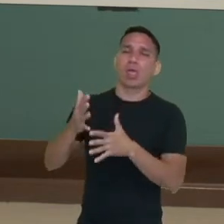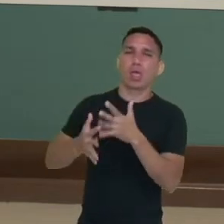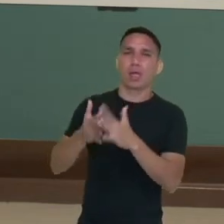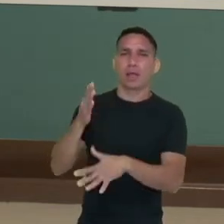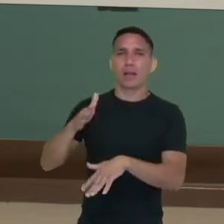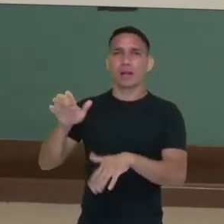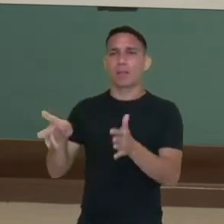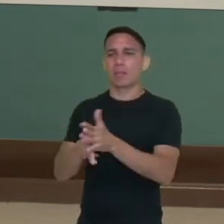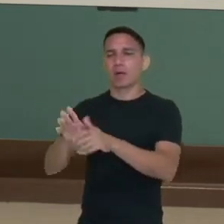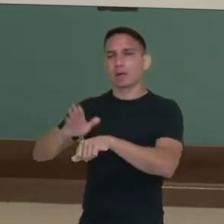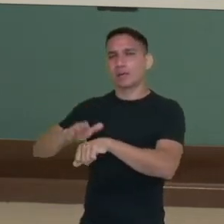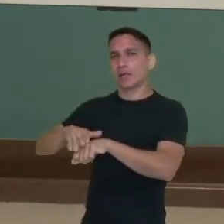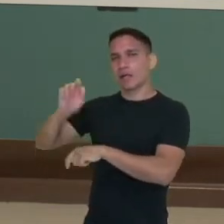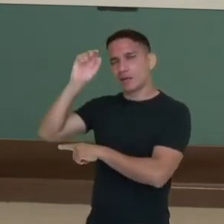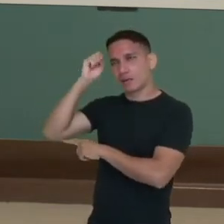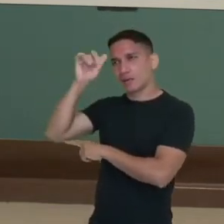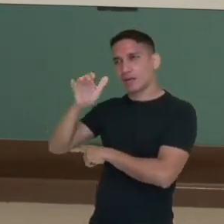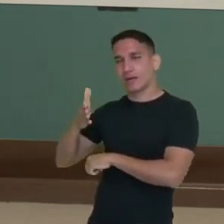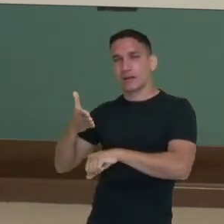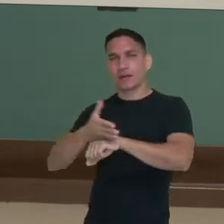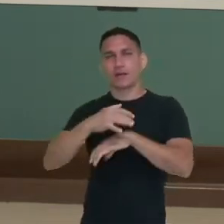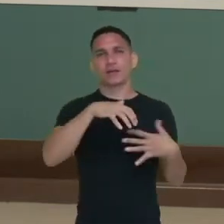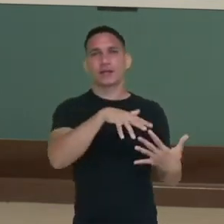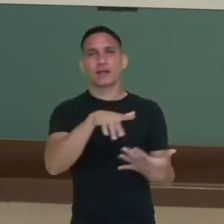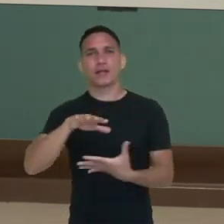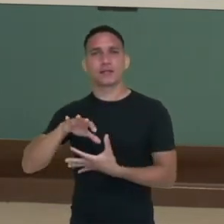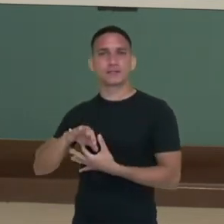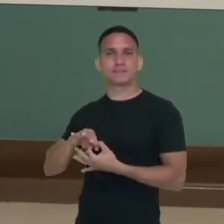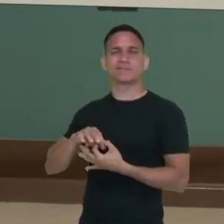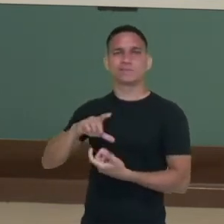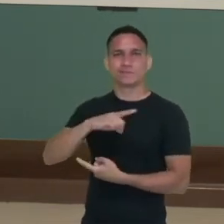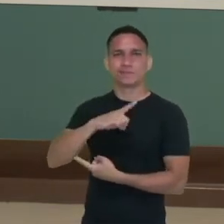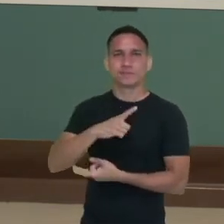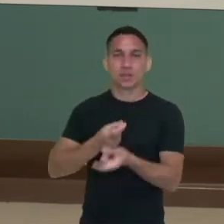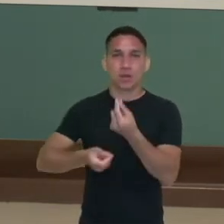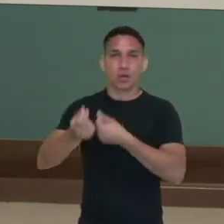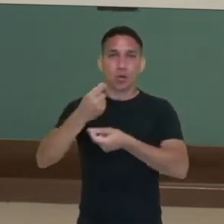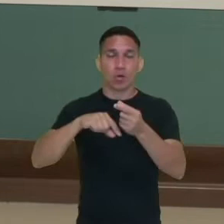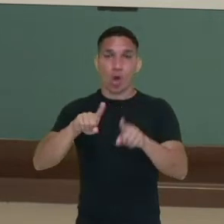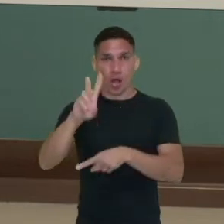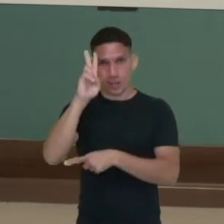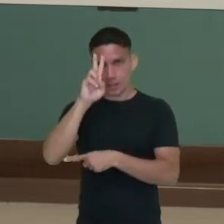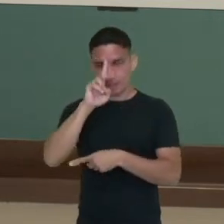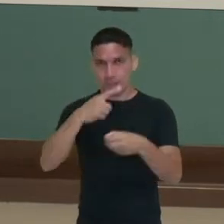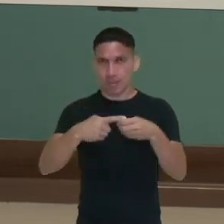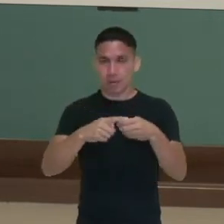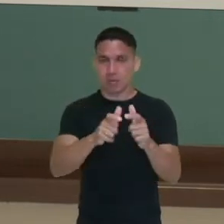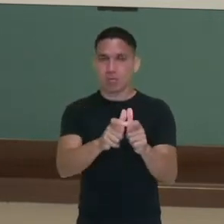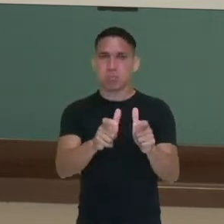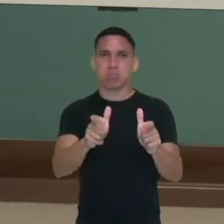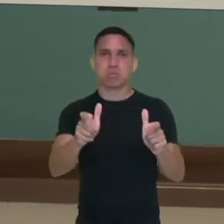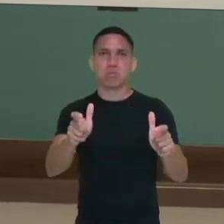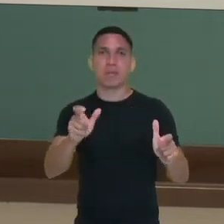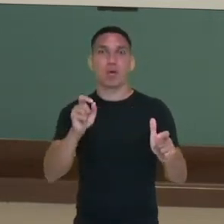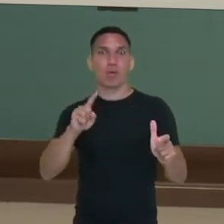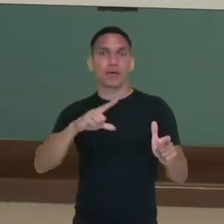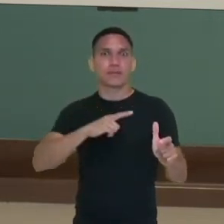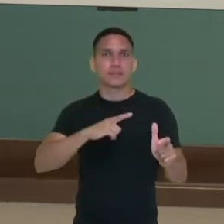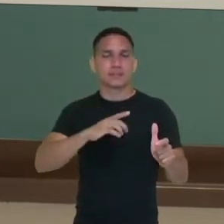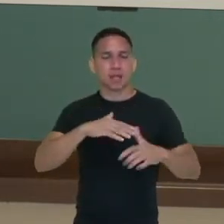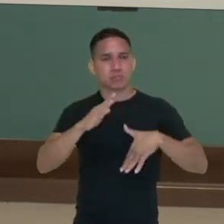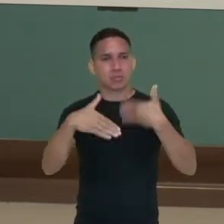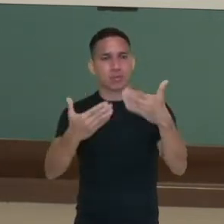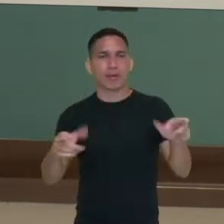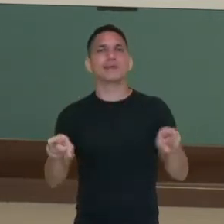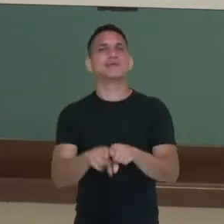participação da África na globalização da economia, né? Então lembre-se, o crescimento das cidades, né, muitas vezes não vem acompanhado aí com